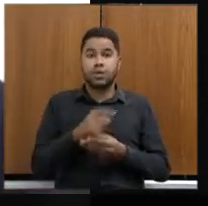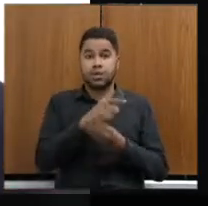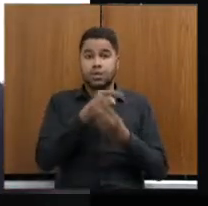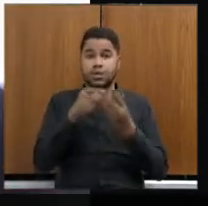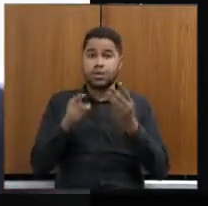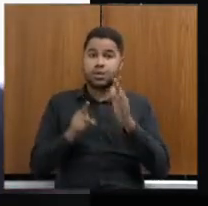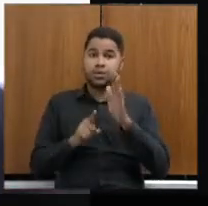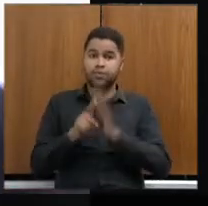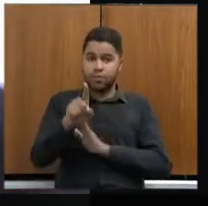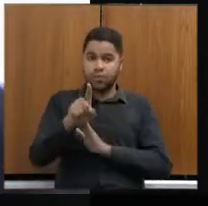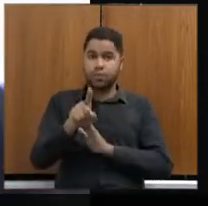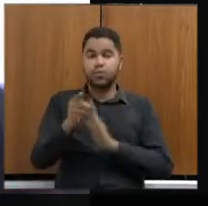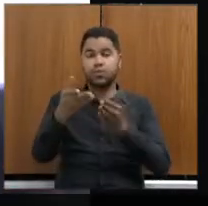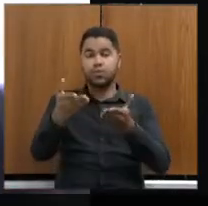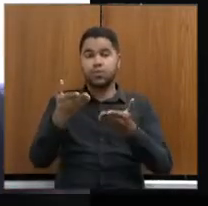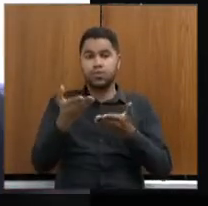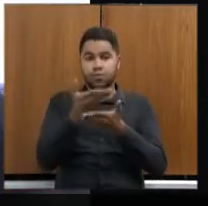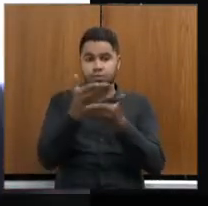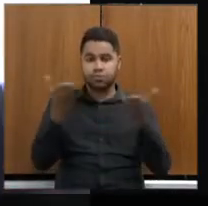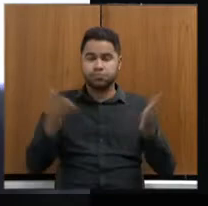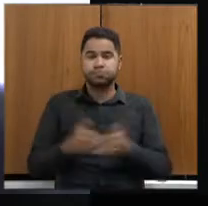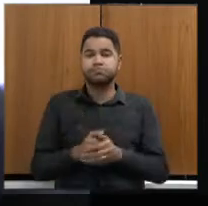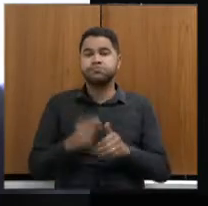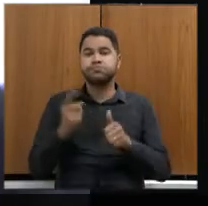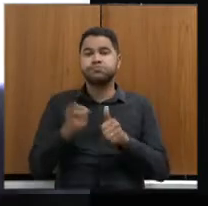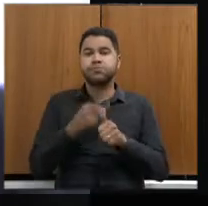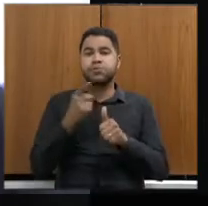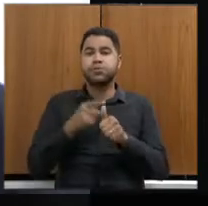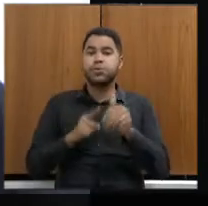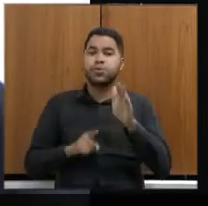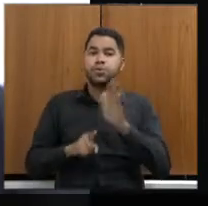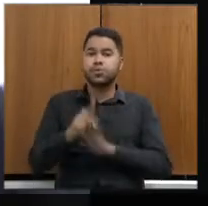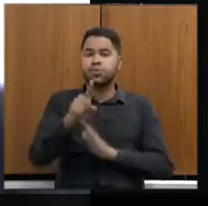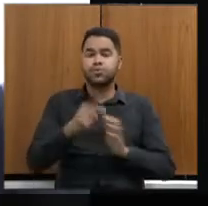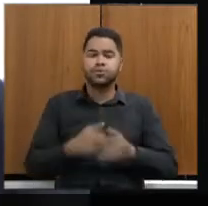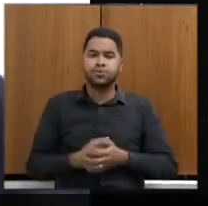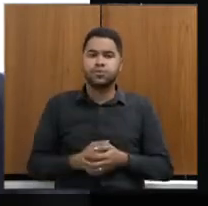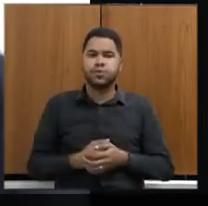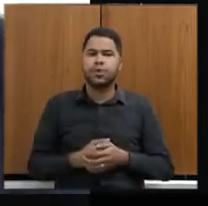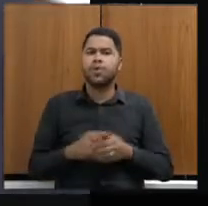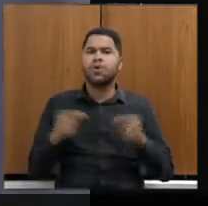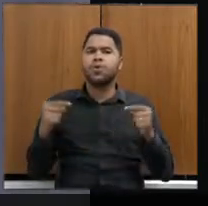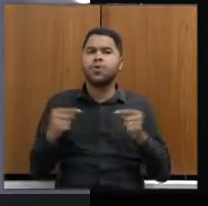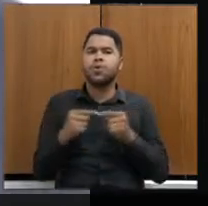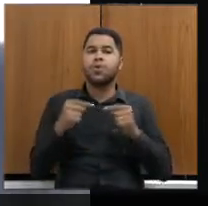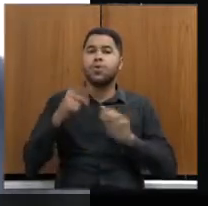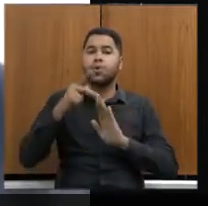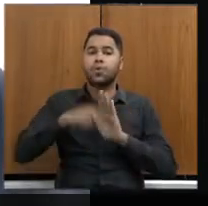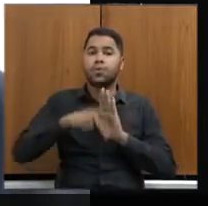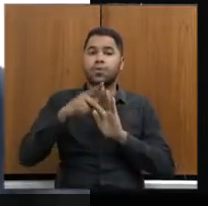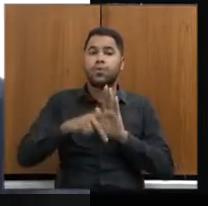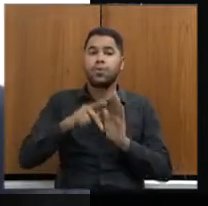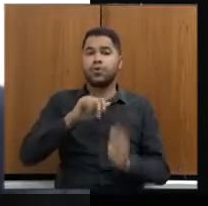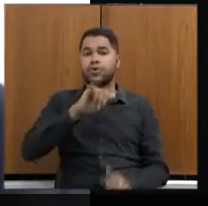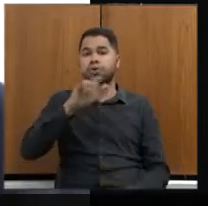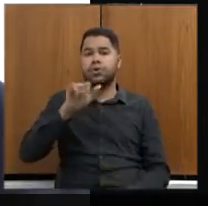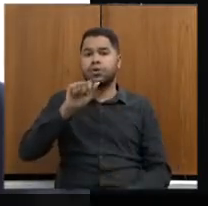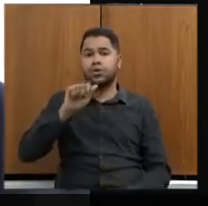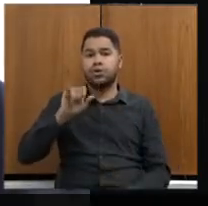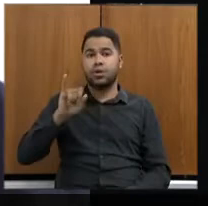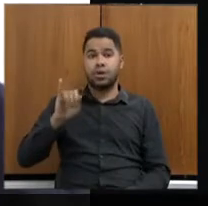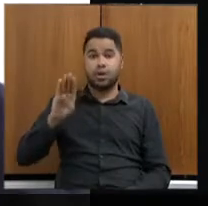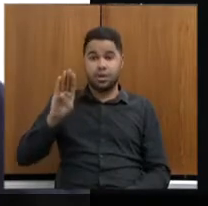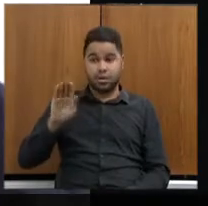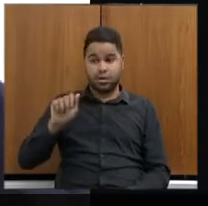pessoas na versão convite do Senhor primeiro posicionamento é com relação a projetos da iba meu